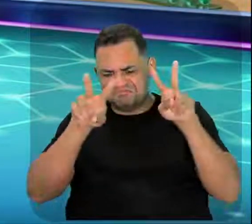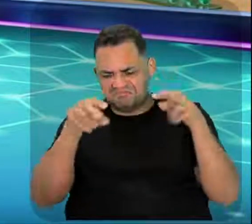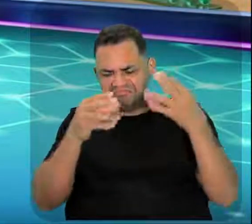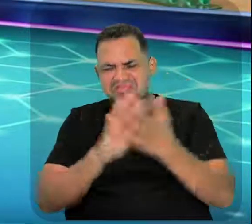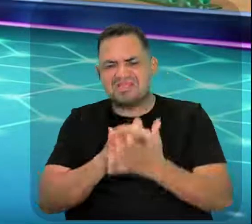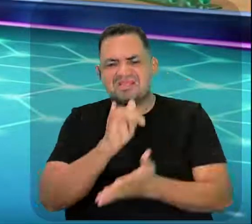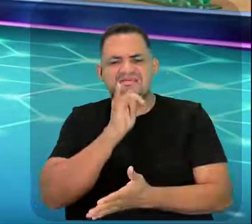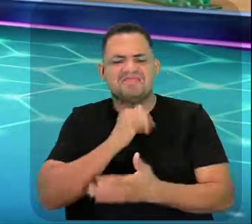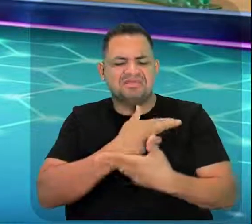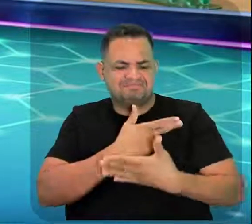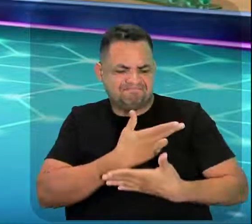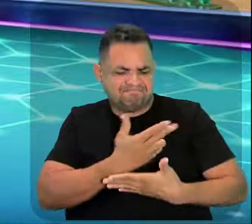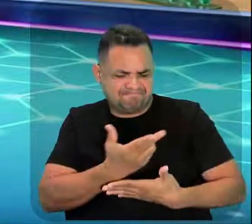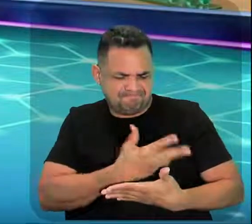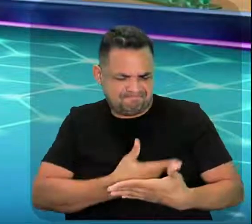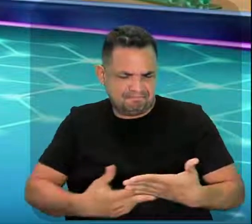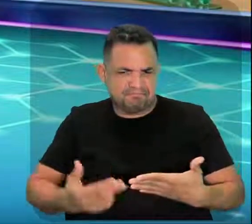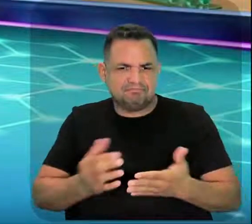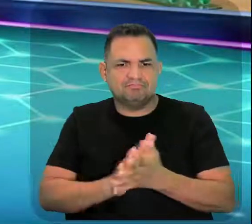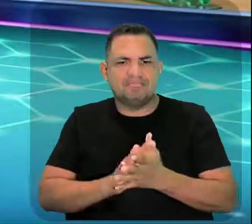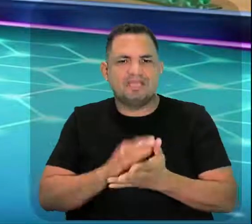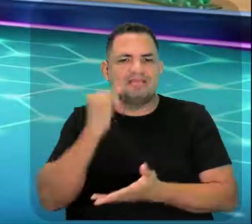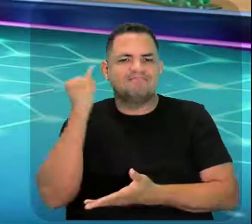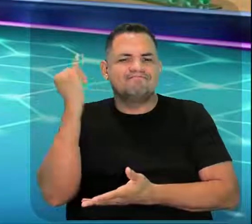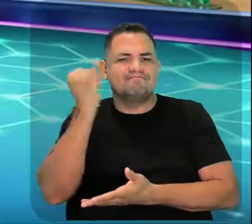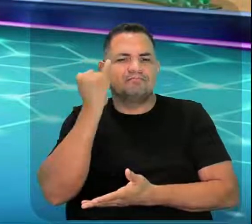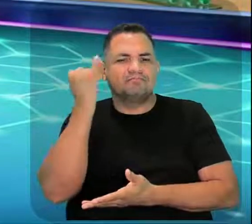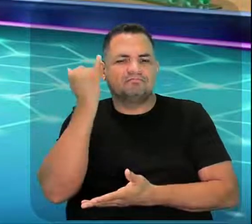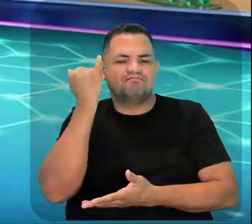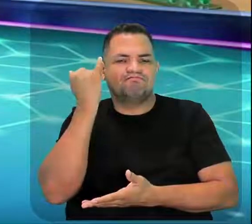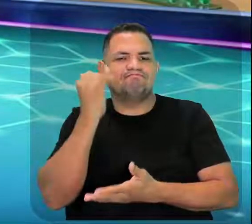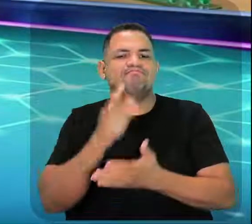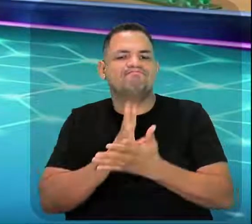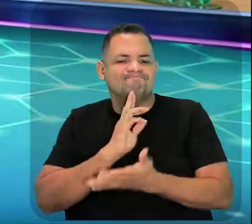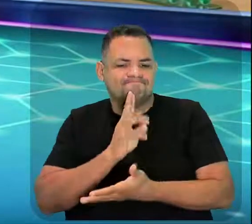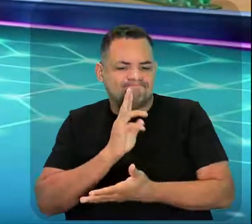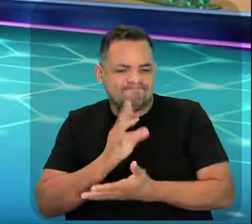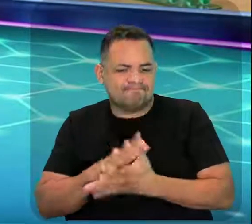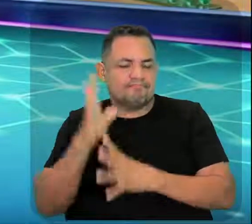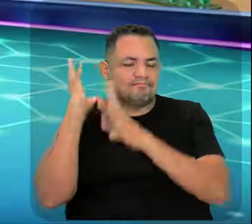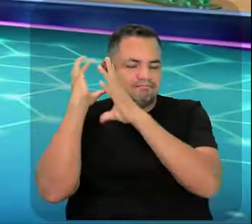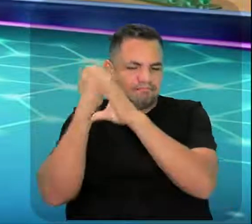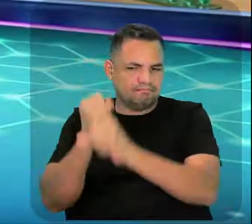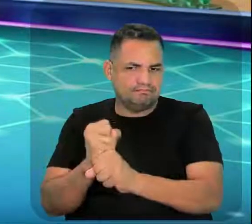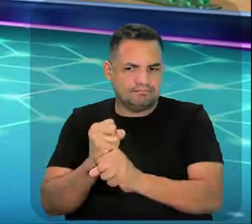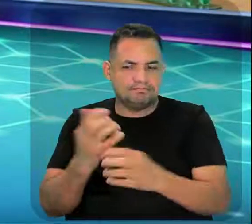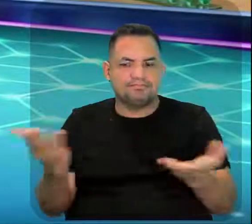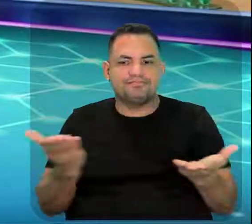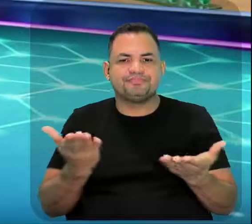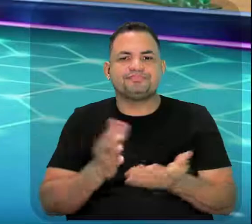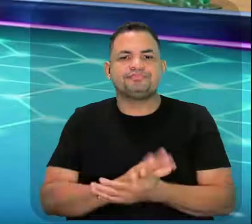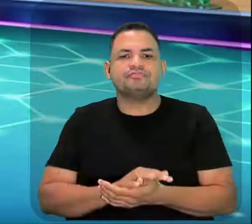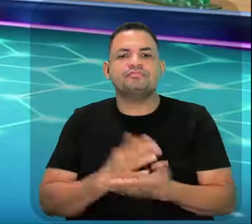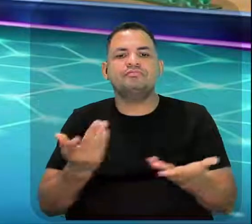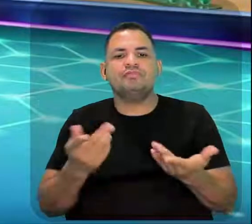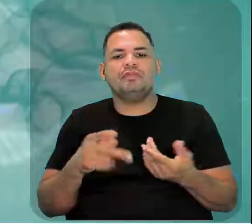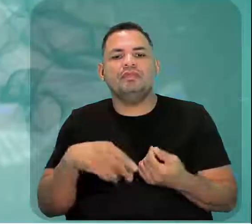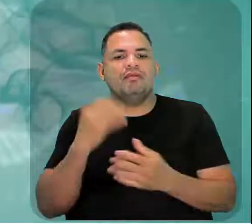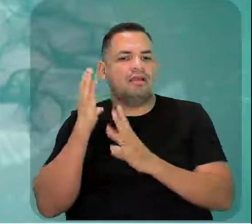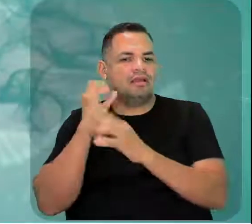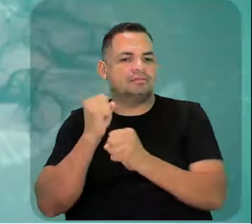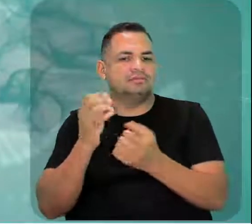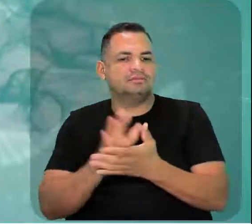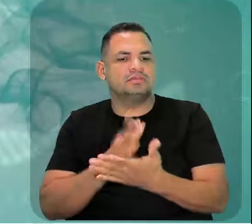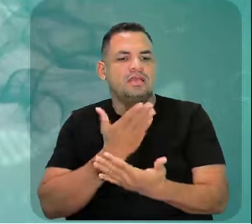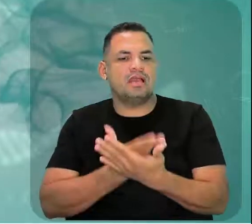bastante exemplo e é muito importante a gente sempre revisar. Então, vamos para a revisão da